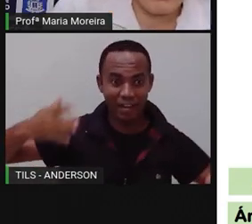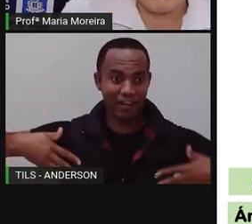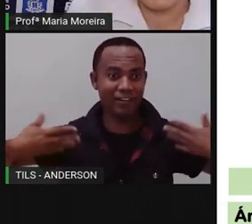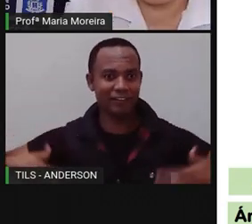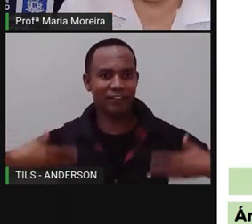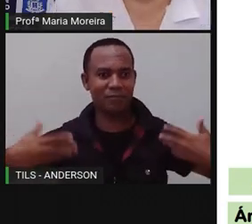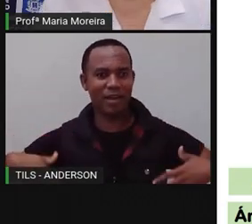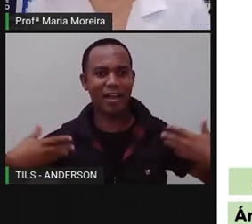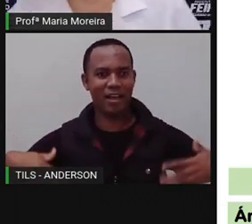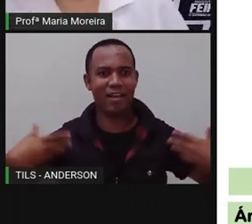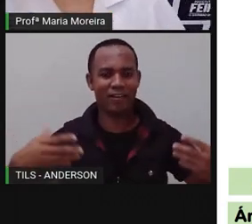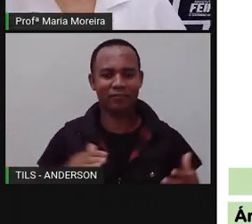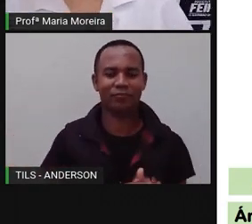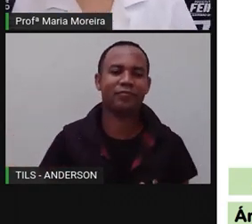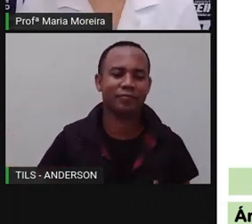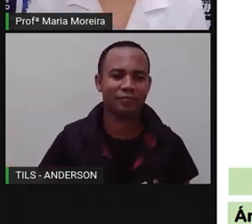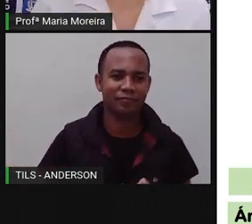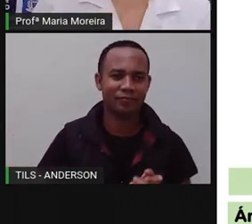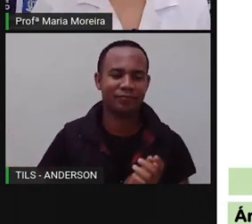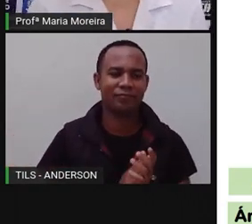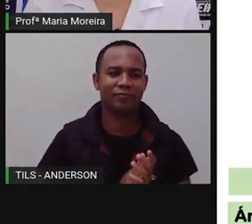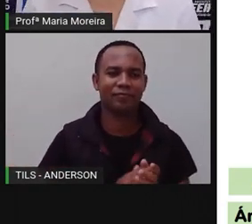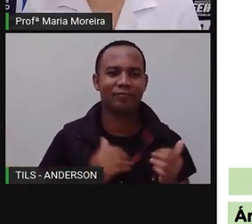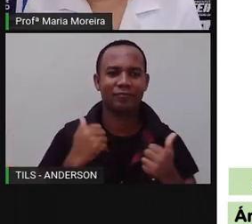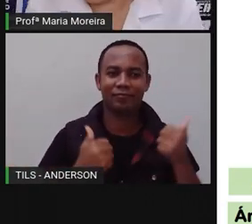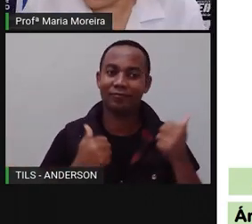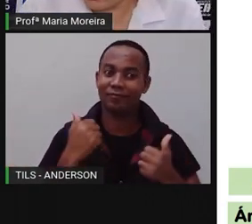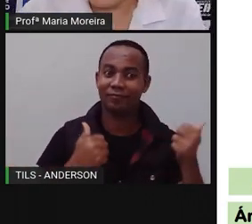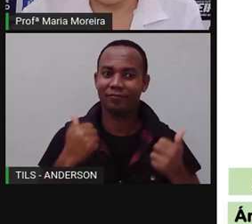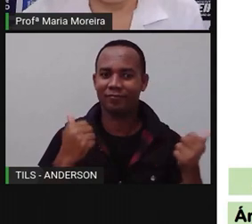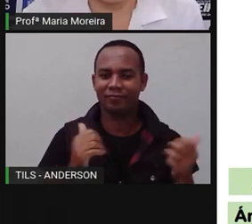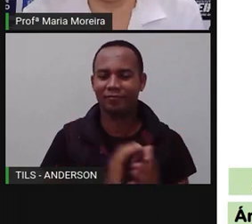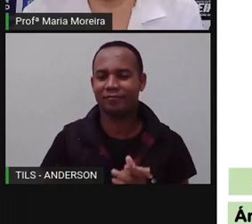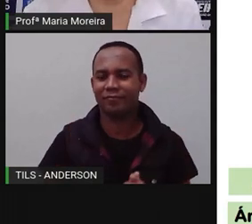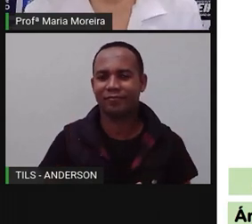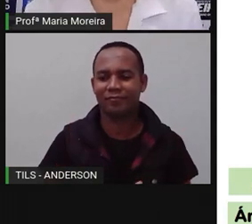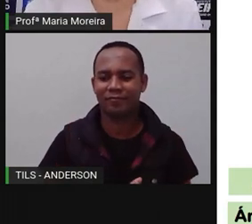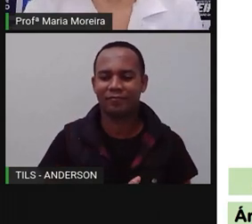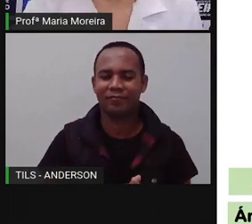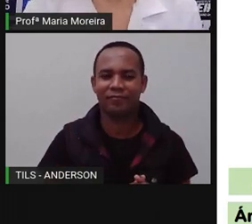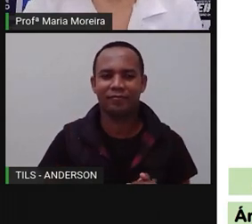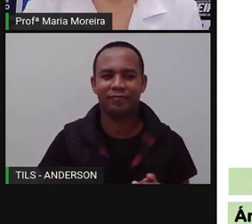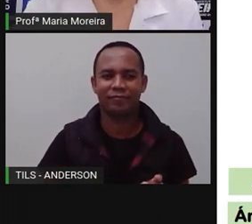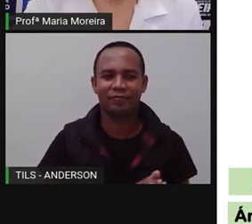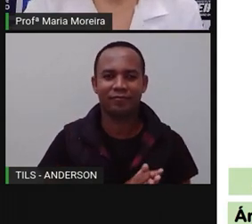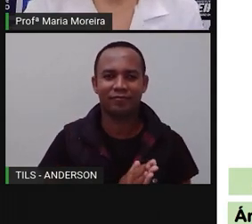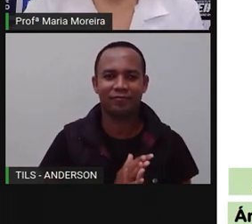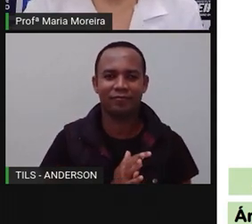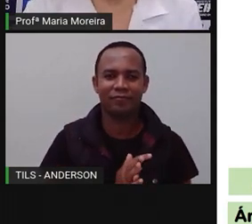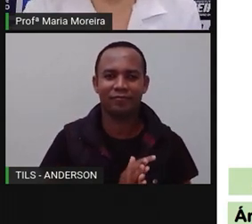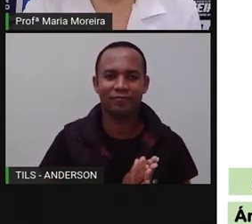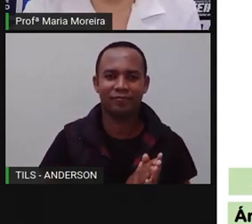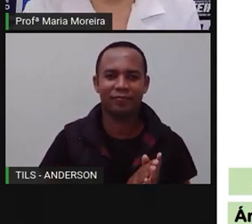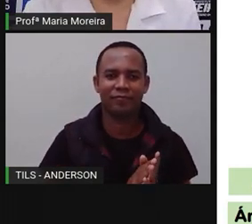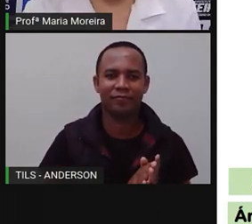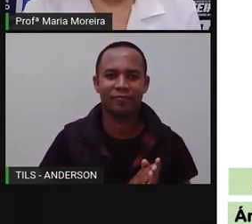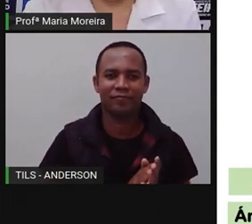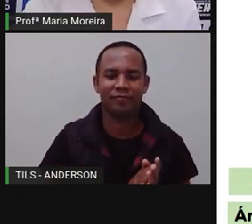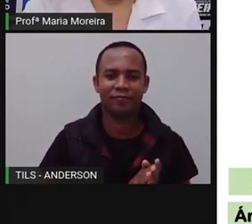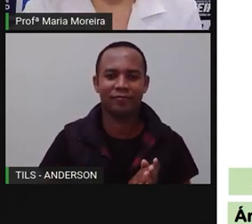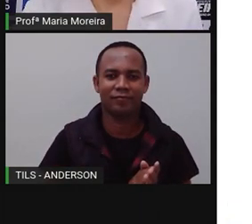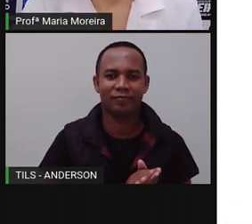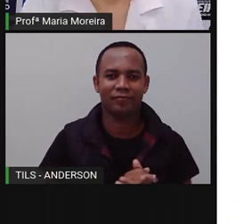foi aquele prêmio da Mega Sena que ele ganhou. Saiu até na Loto Fácil aqui esses dias. Vamos lá.